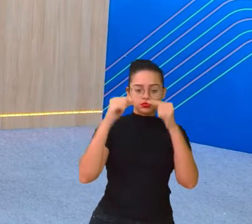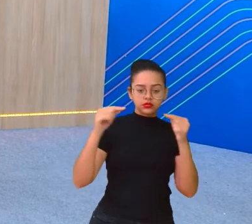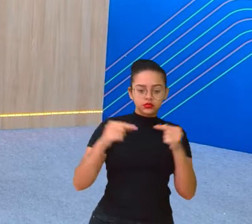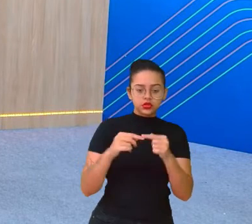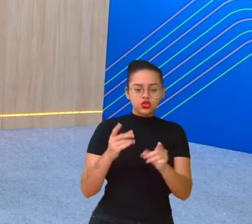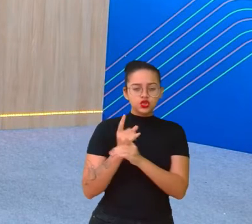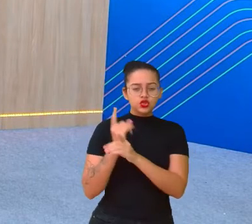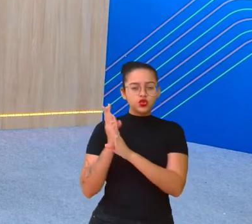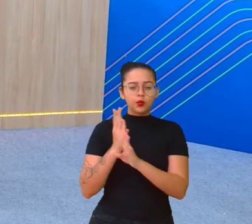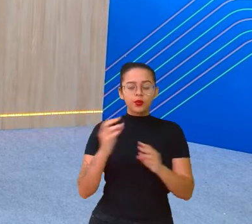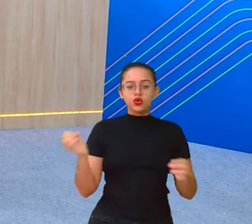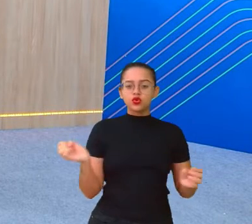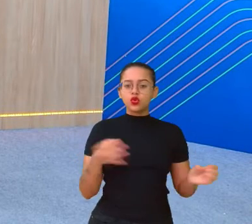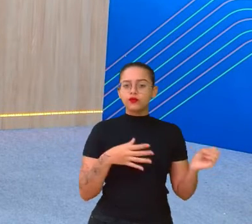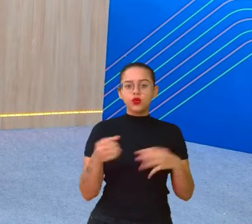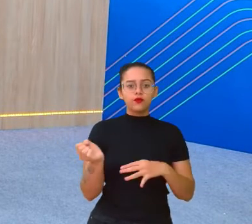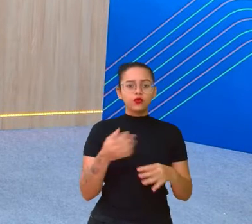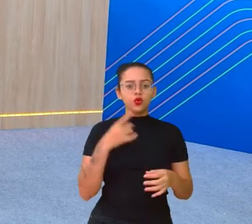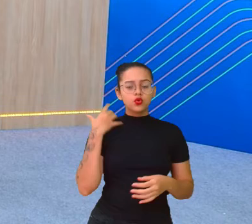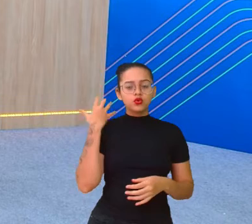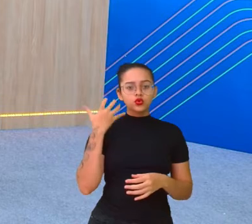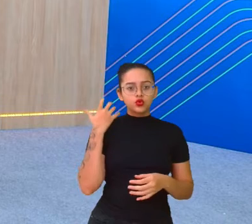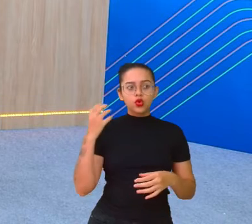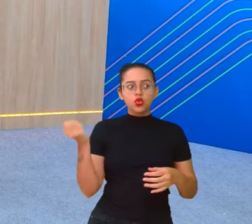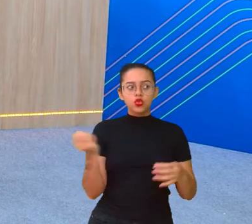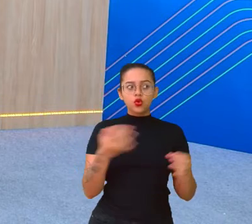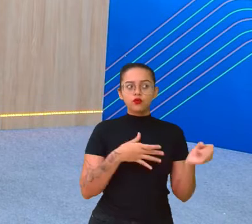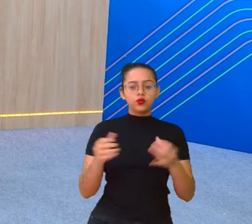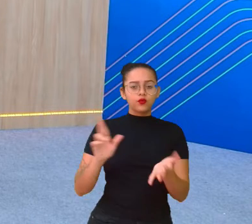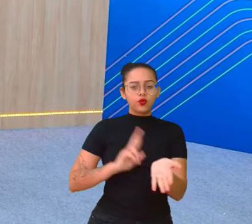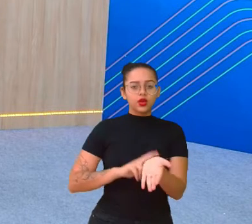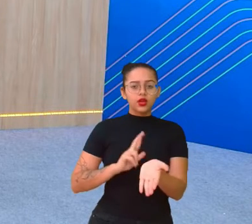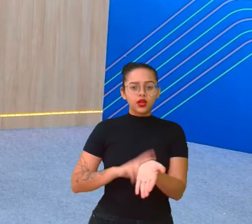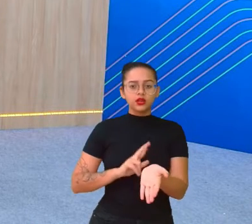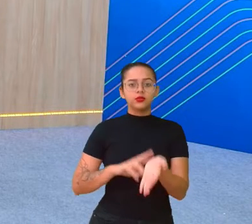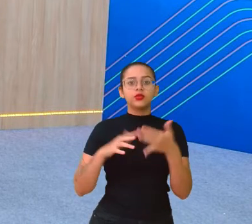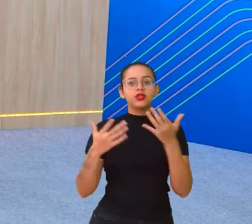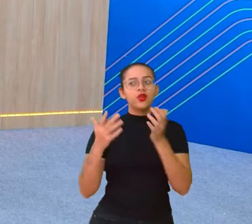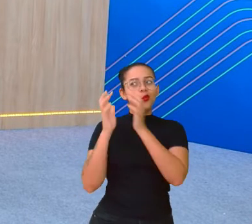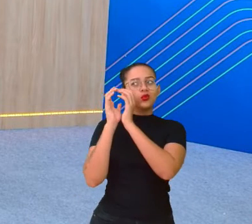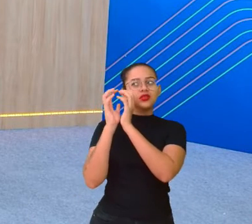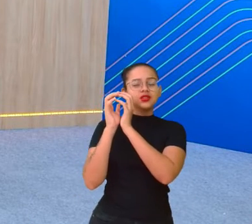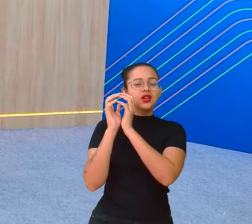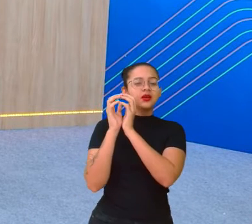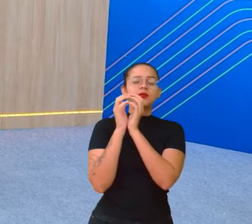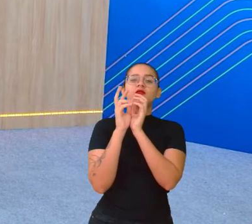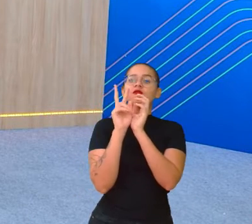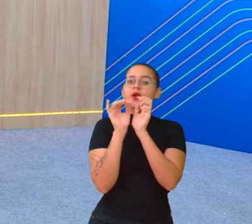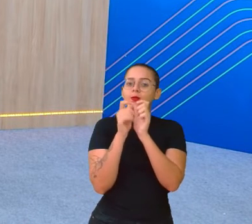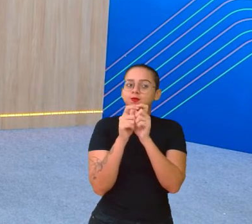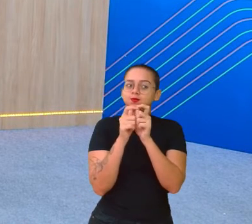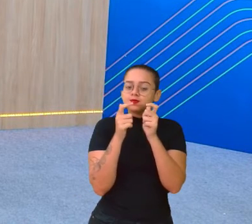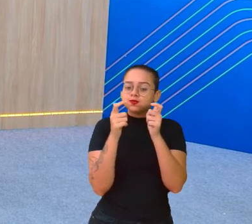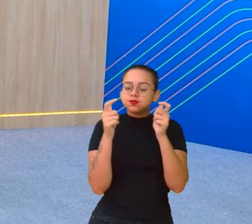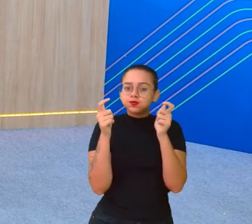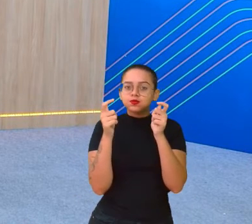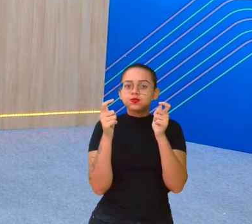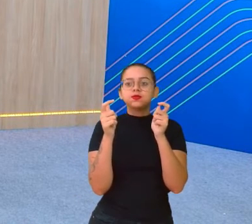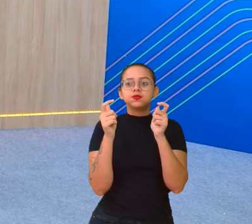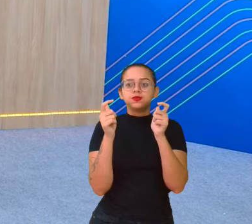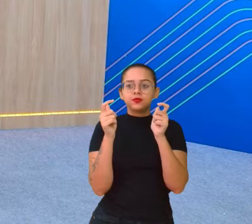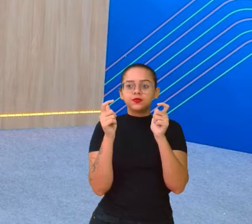sons, vai descobrindo novos ritmos. Então isso causa no nosso cérebro uma expansão. O nosso cérebro, ele